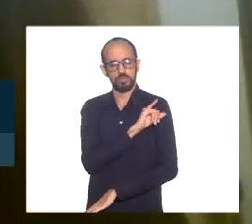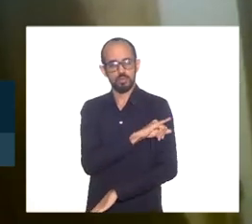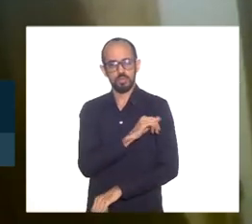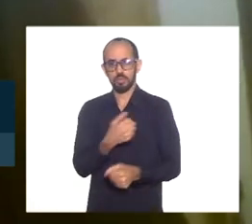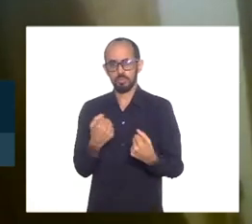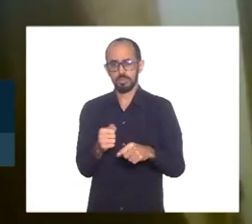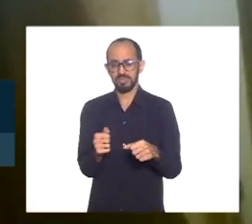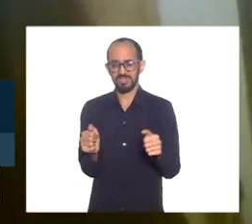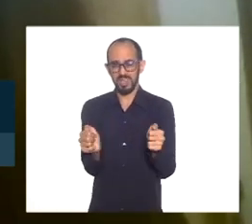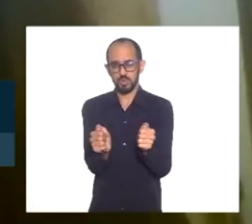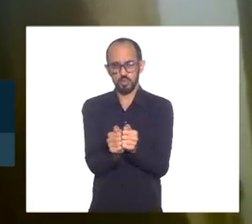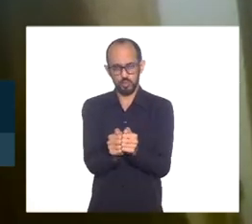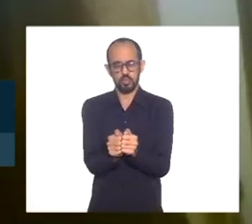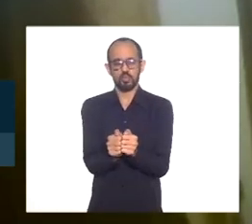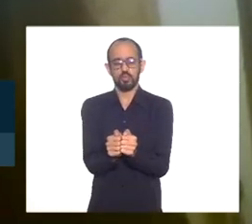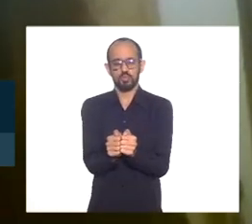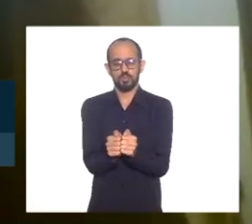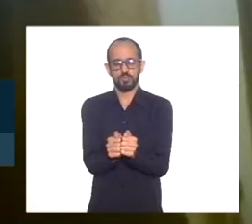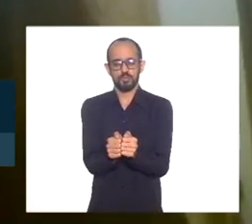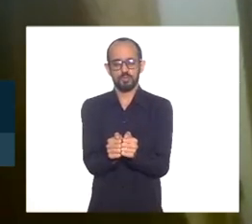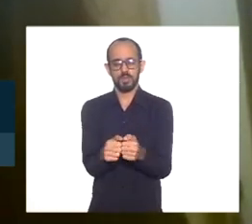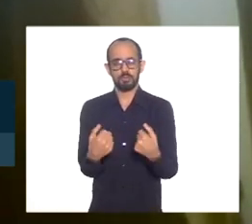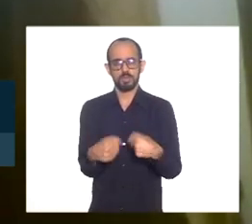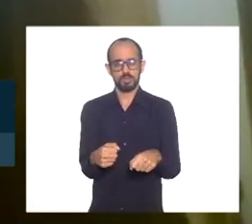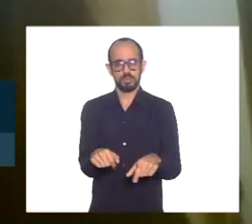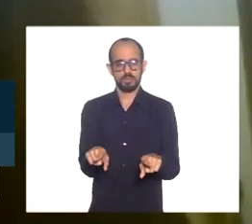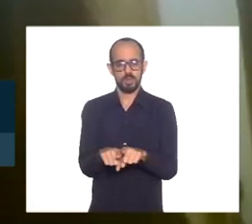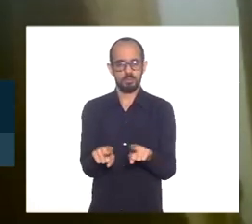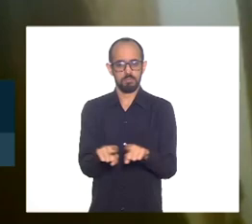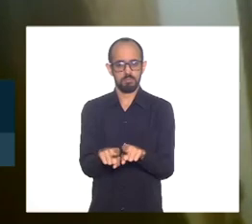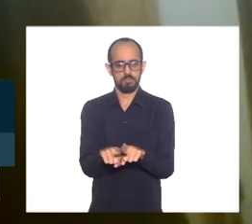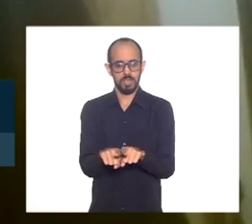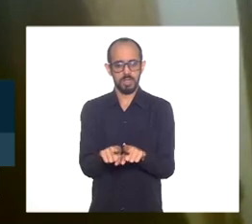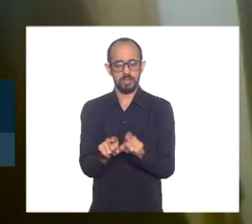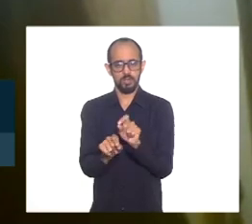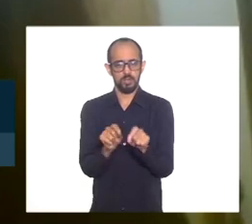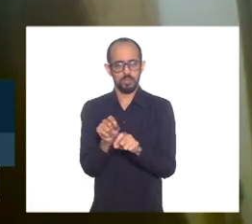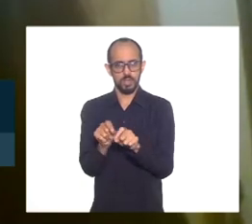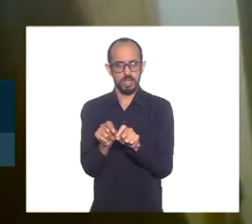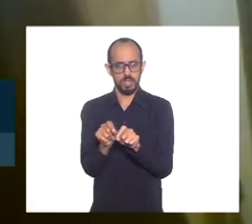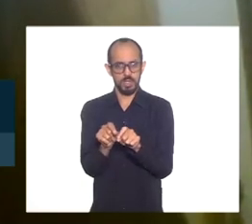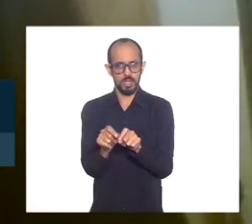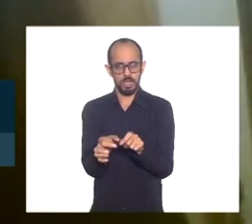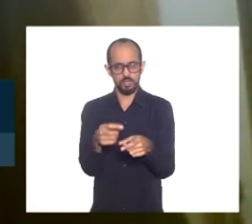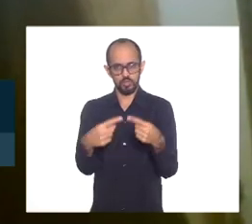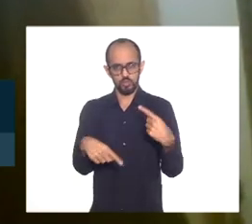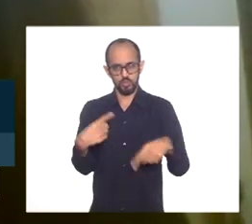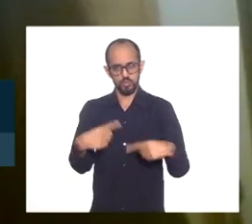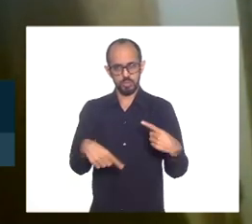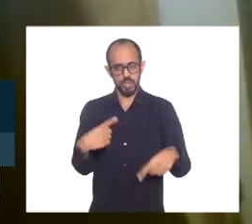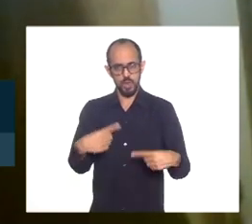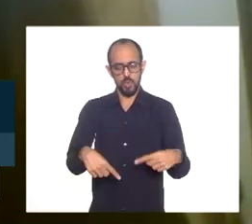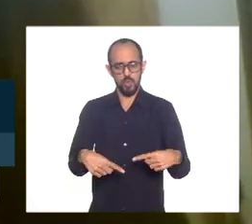casamento indissolúvel, né, tem que estar também a abordagem e a discussão do